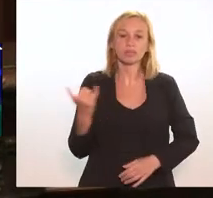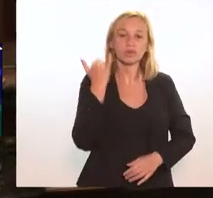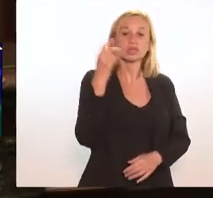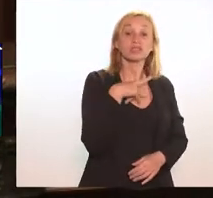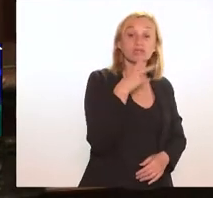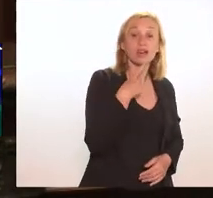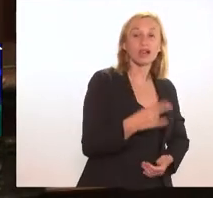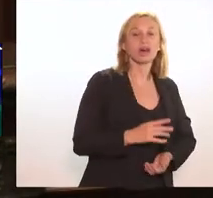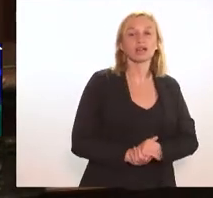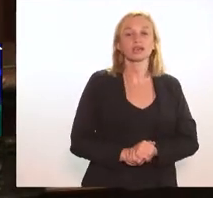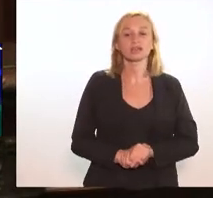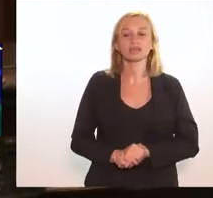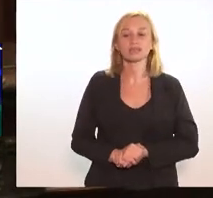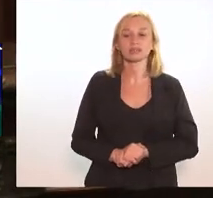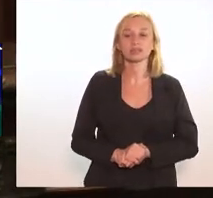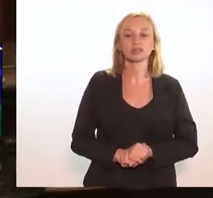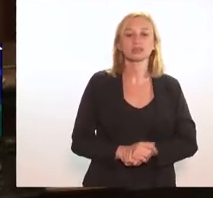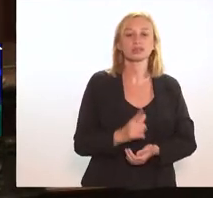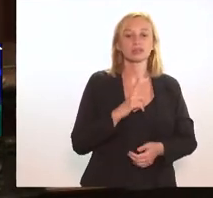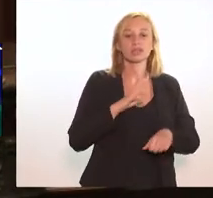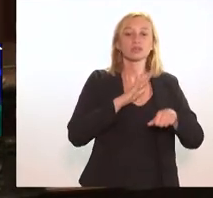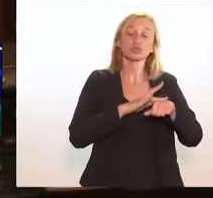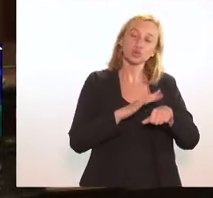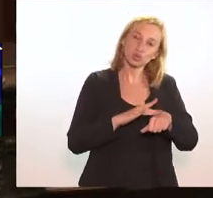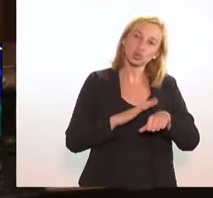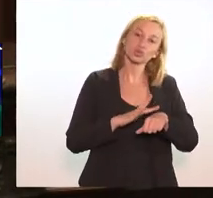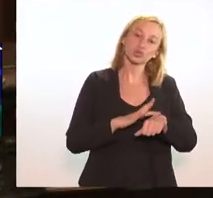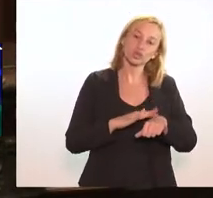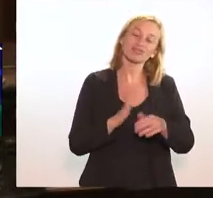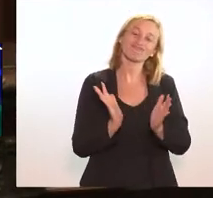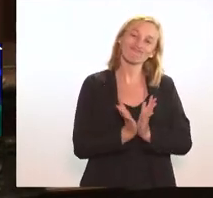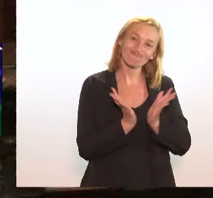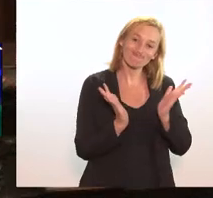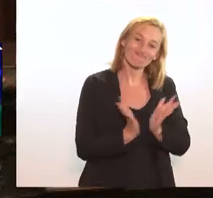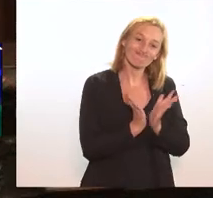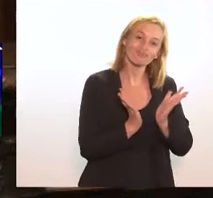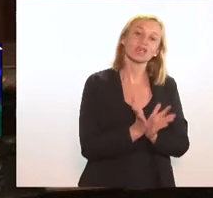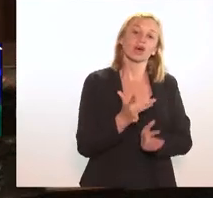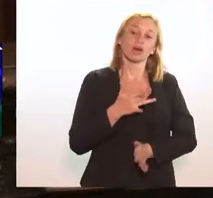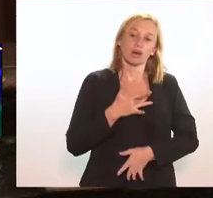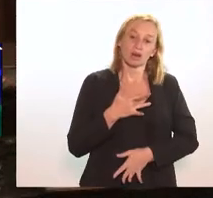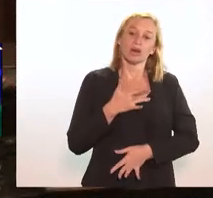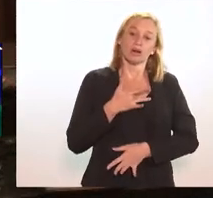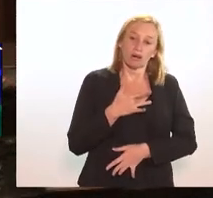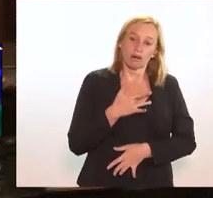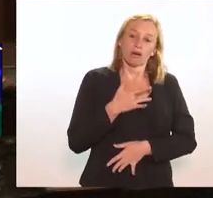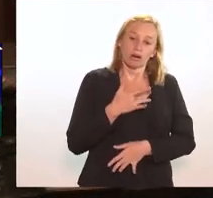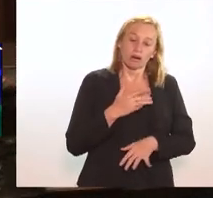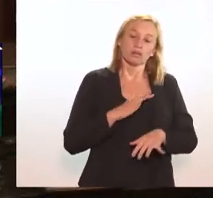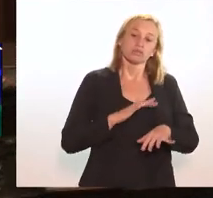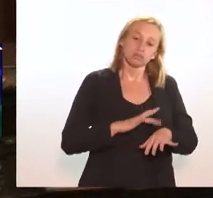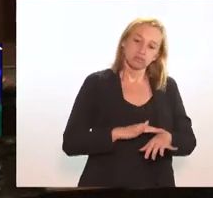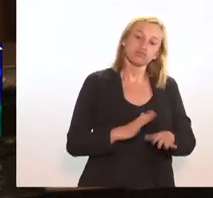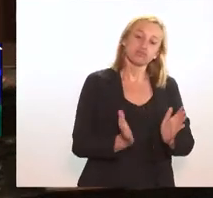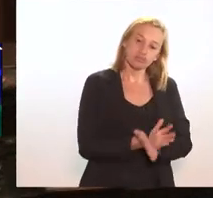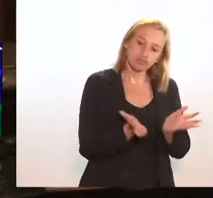dizer que temos doenças da pobreza. A tuberculose é uma doença da pobreza e, portanto, nós